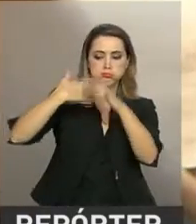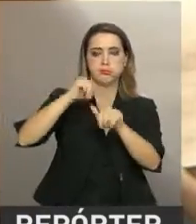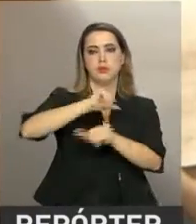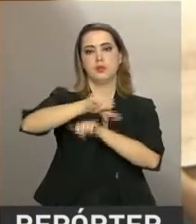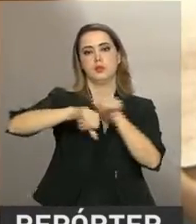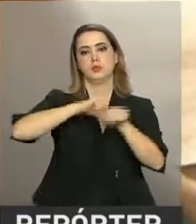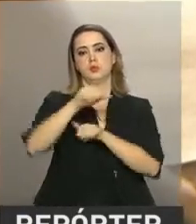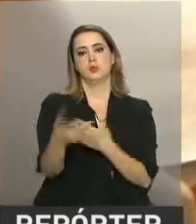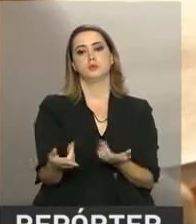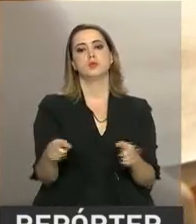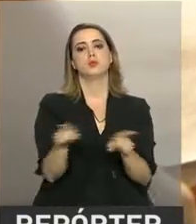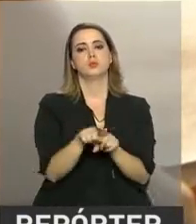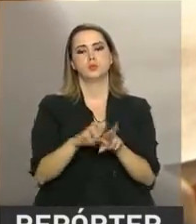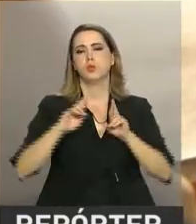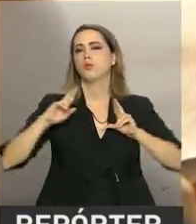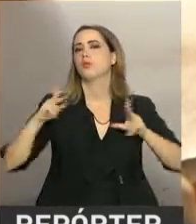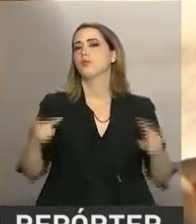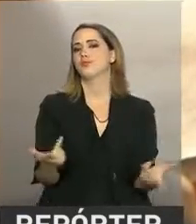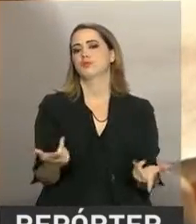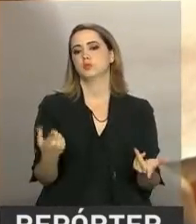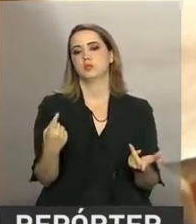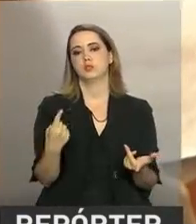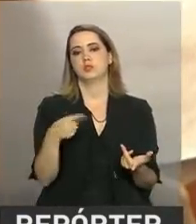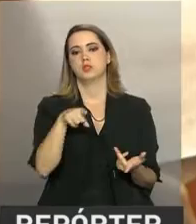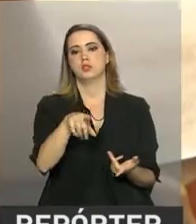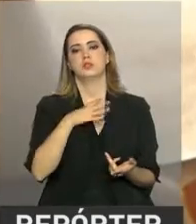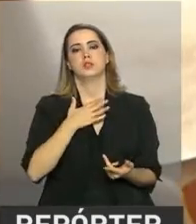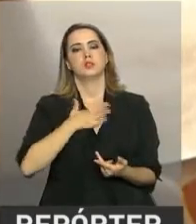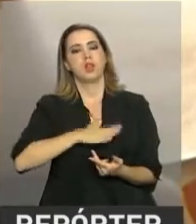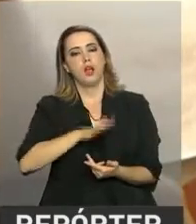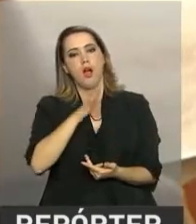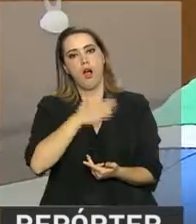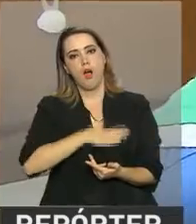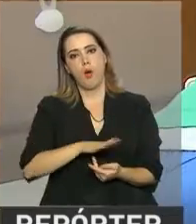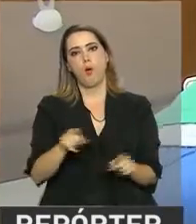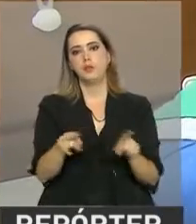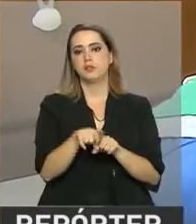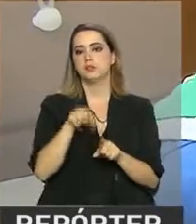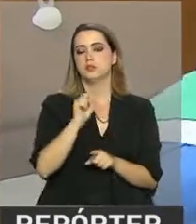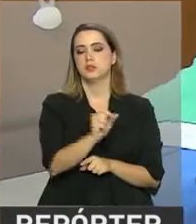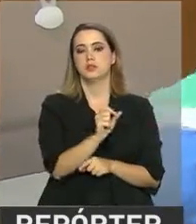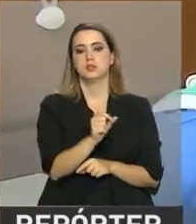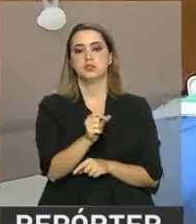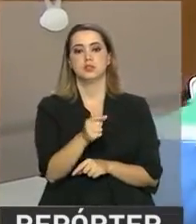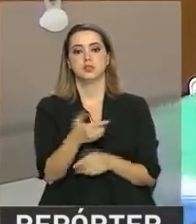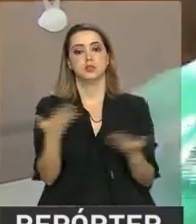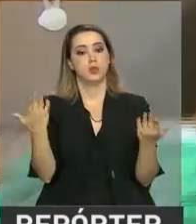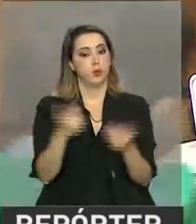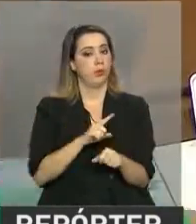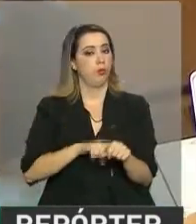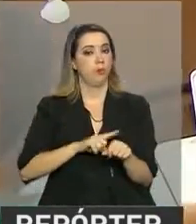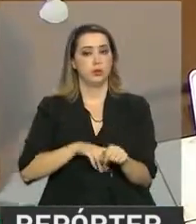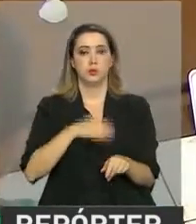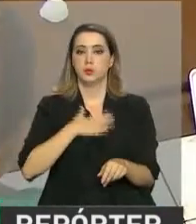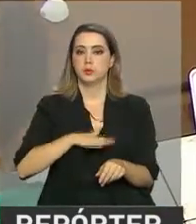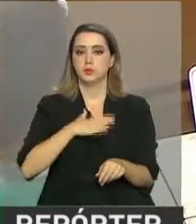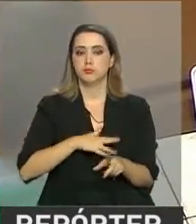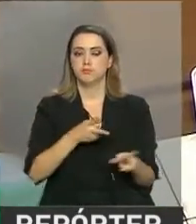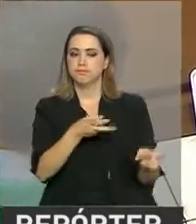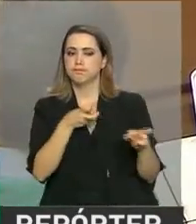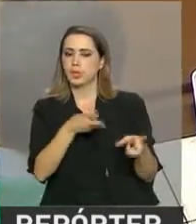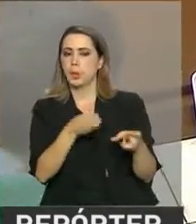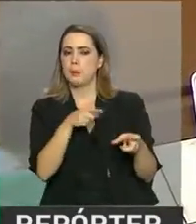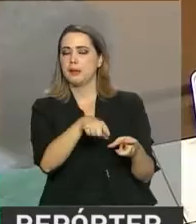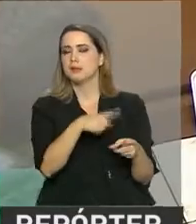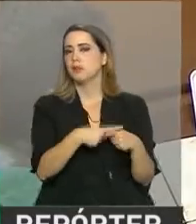maturidade fez uma diferença enorme assim de você ser mais tranquilo eu fiquei muito que eu consegui entender melhor por que